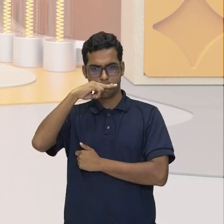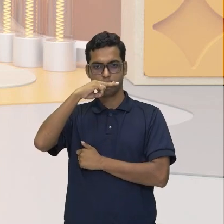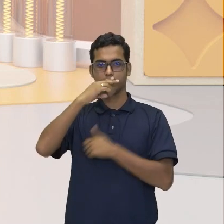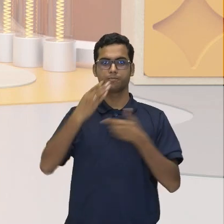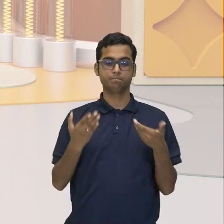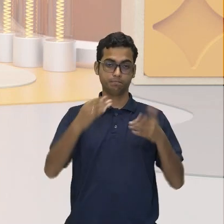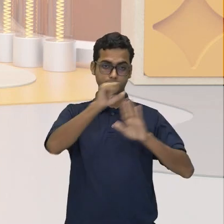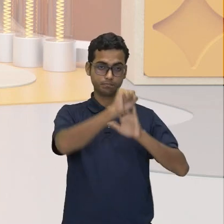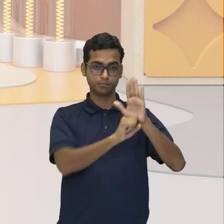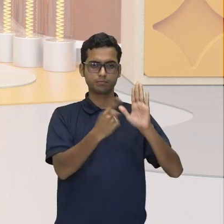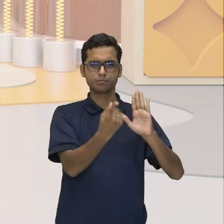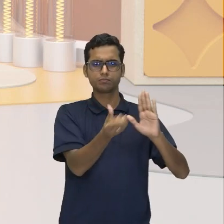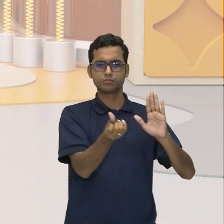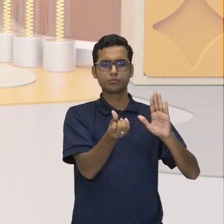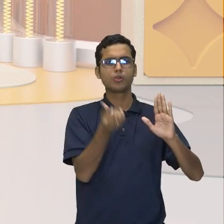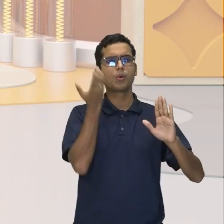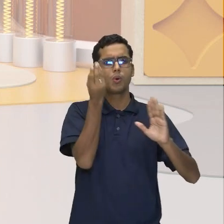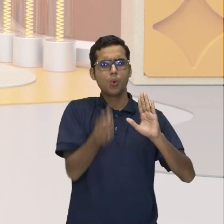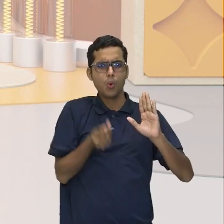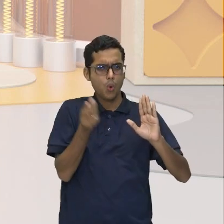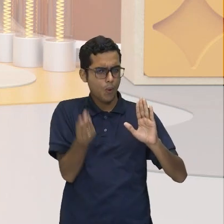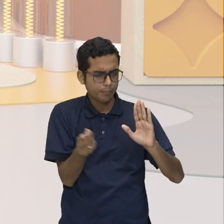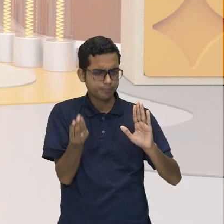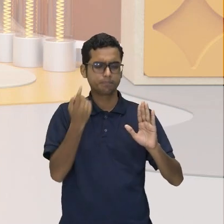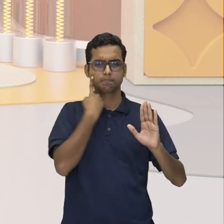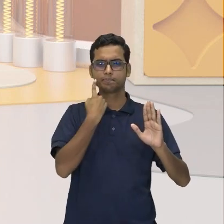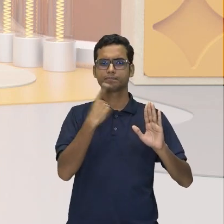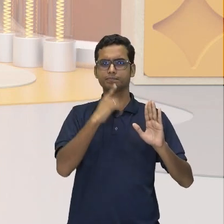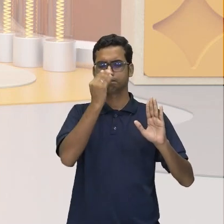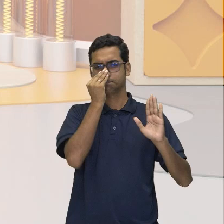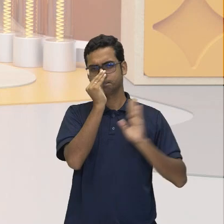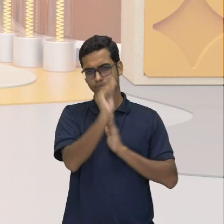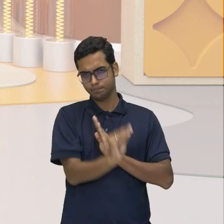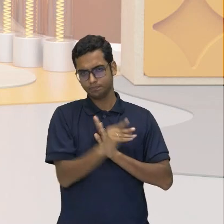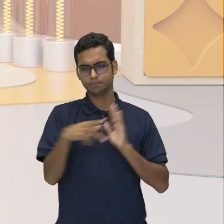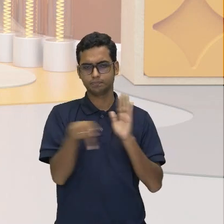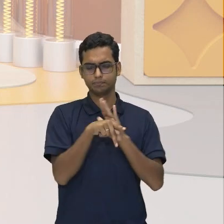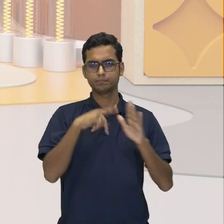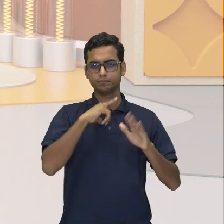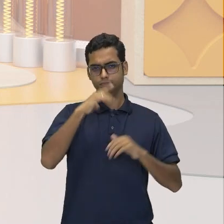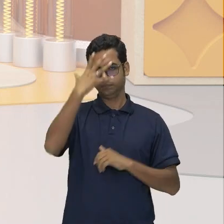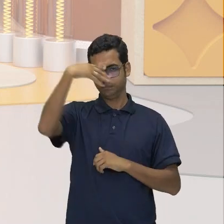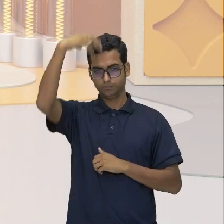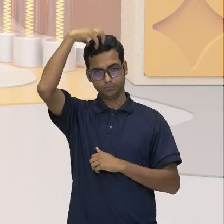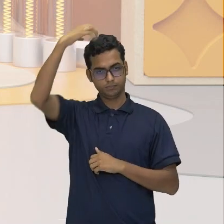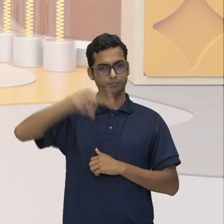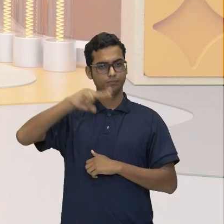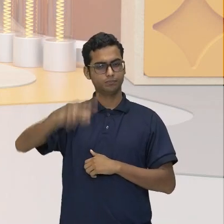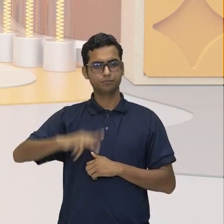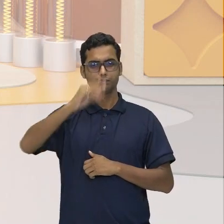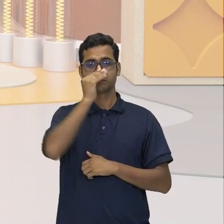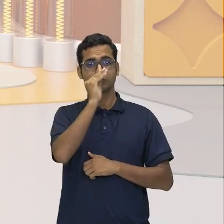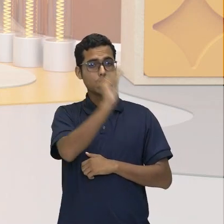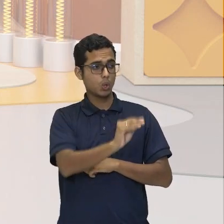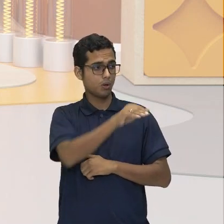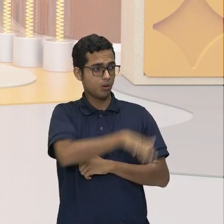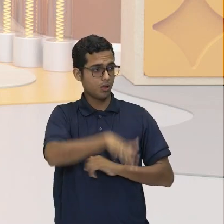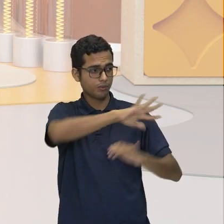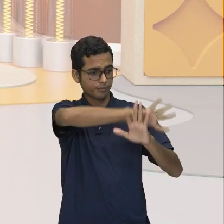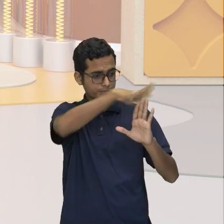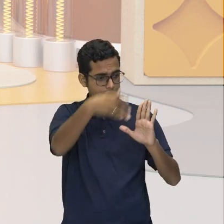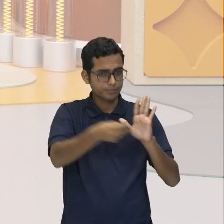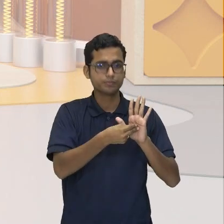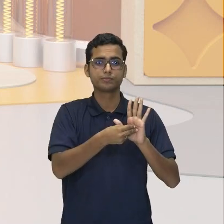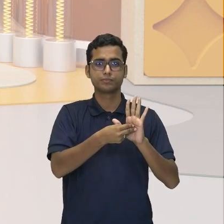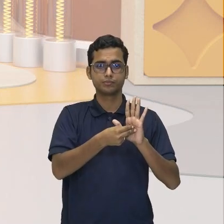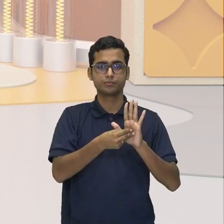essa região vai ser, de certa forma, ignorada pela coroa. Então, a Amazônia, continuando aqui no